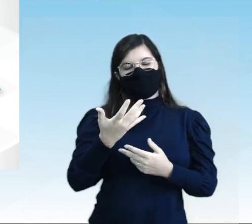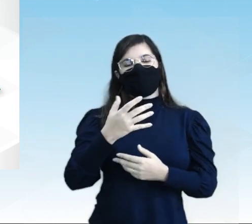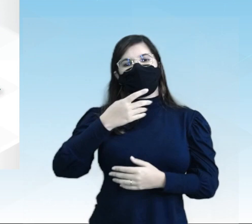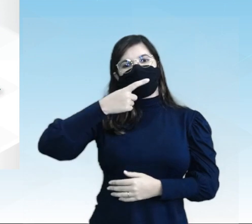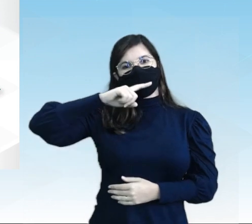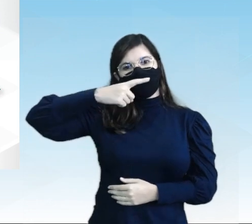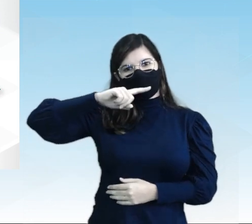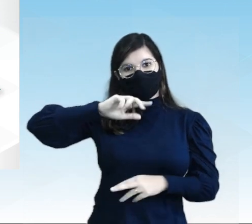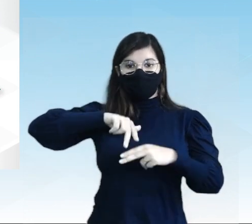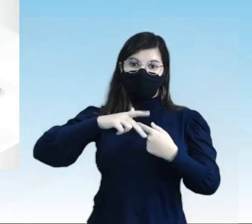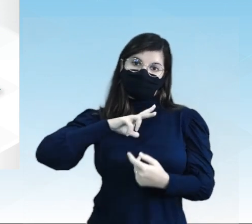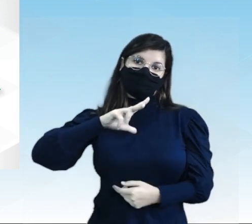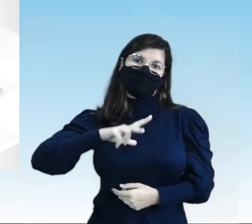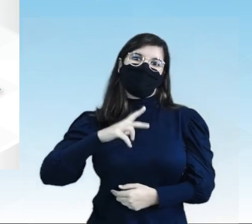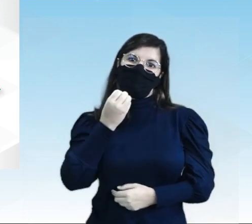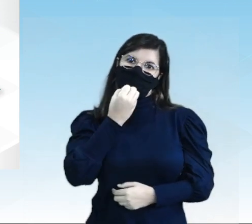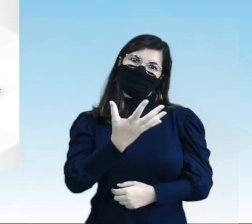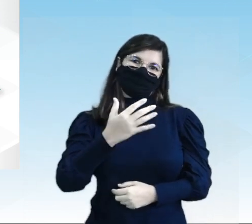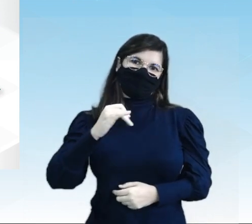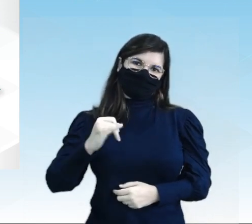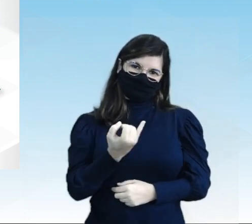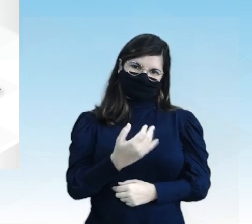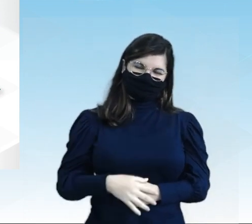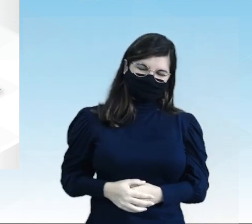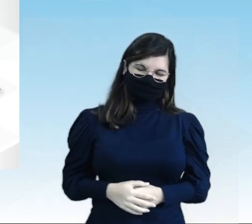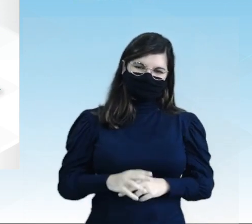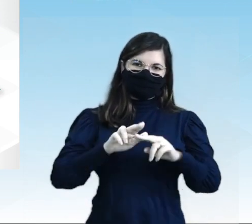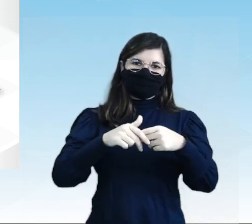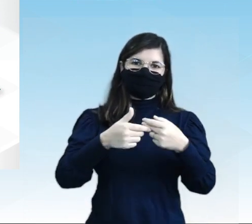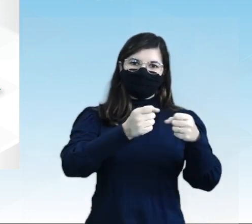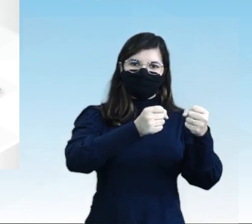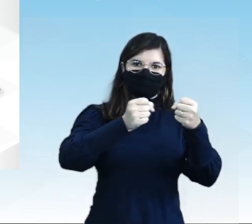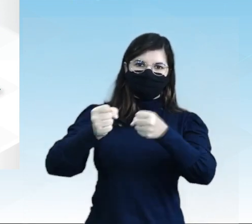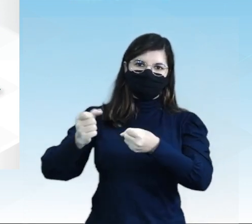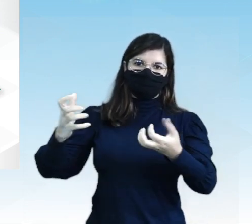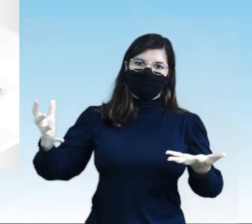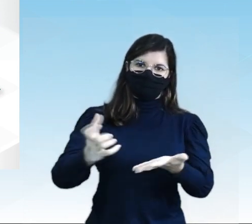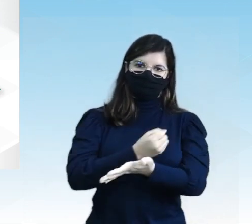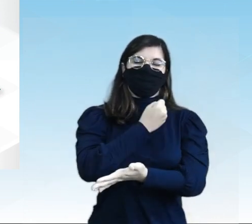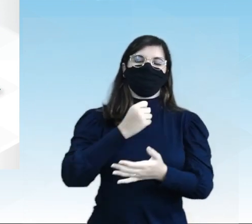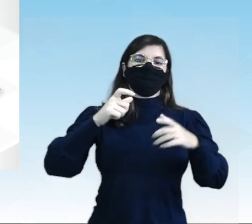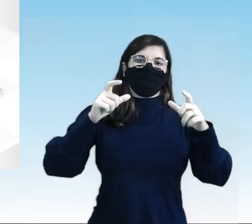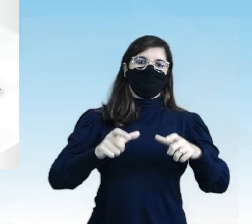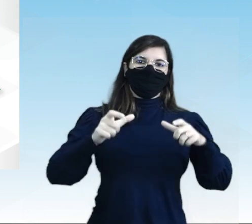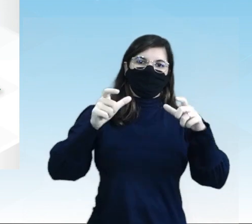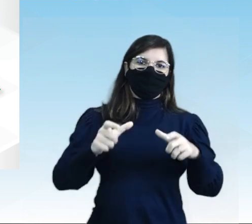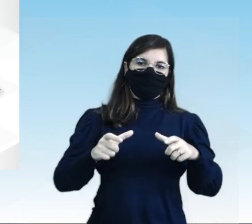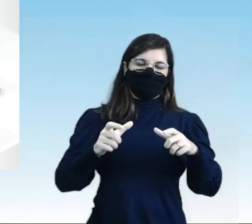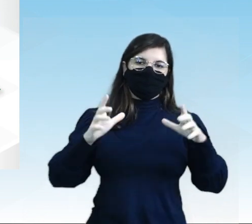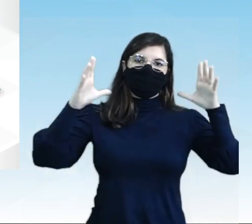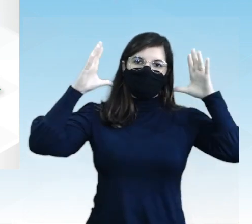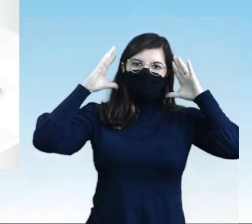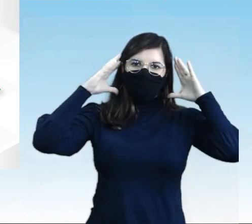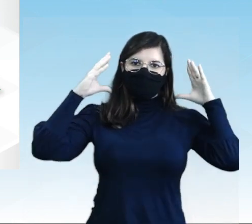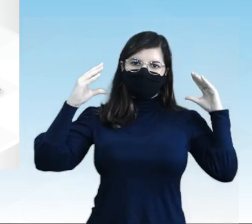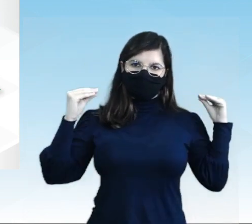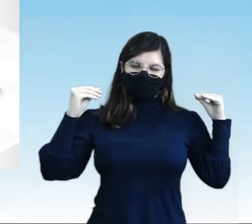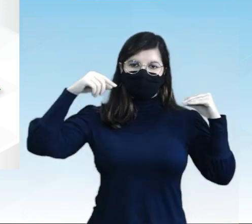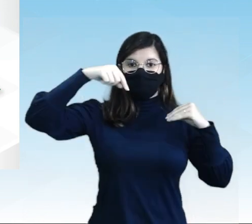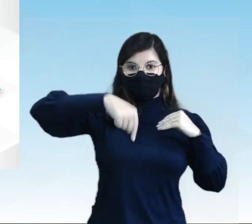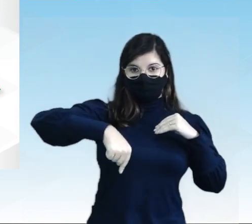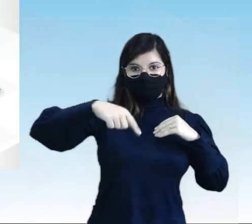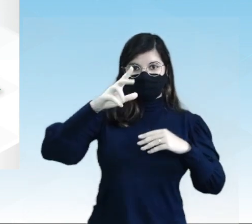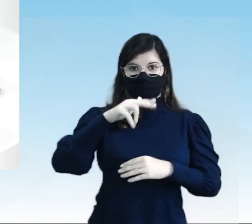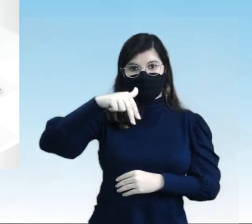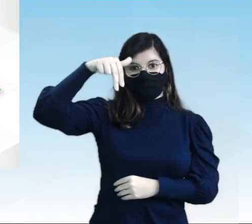tava se dando muito bem então foi realmente uma tomada de poder uma tomada de território dos Holandeses aqui